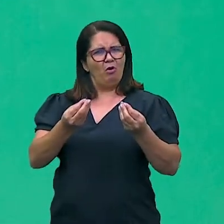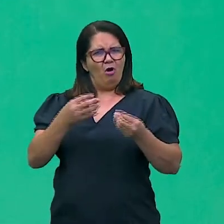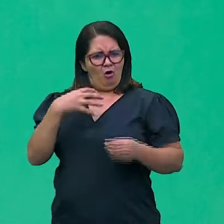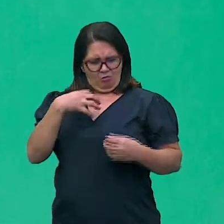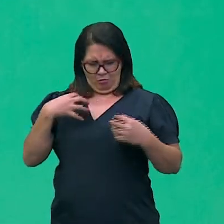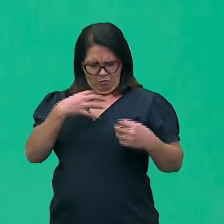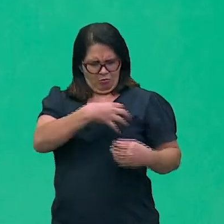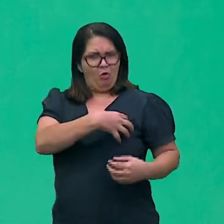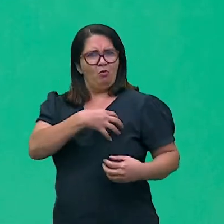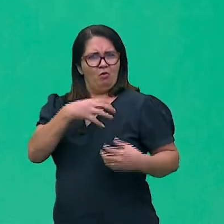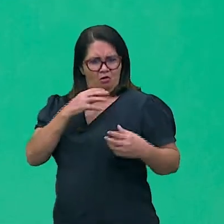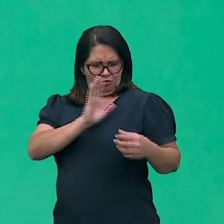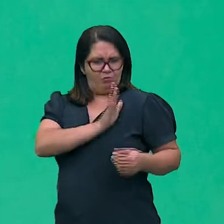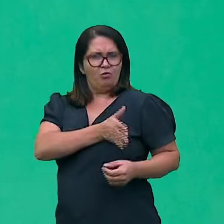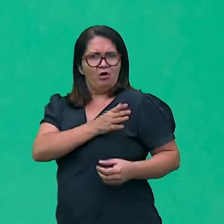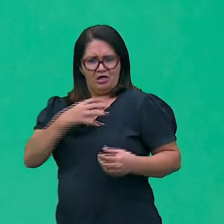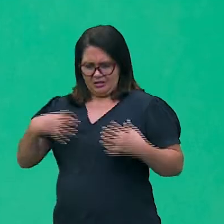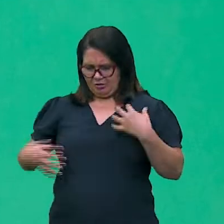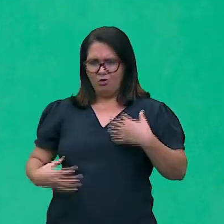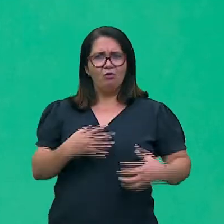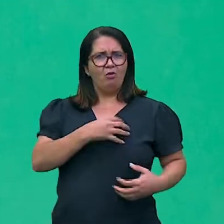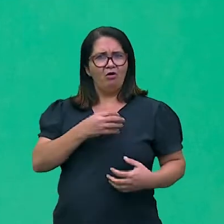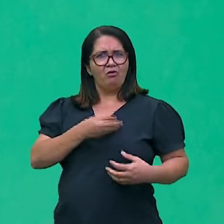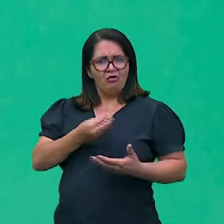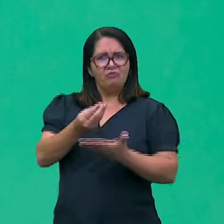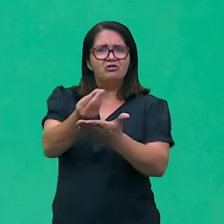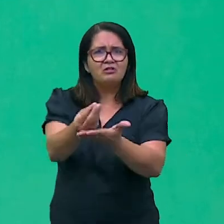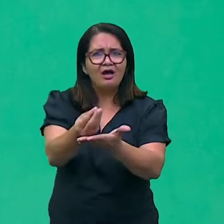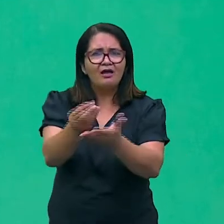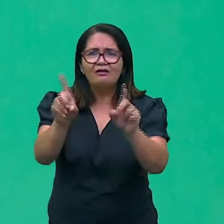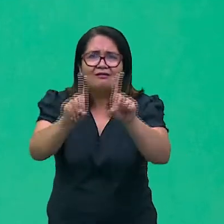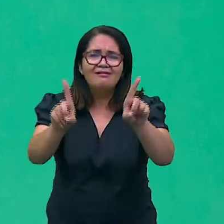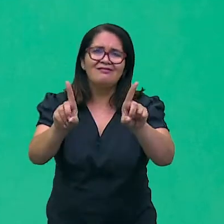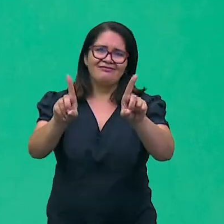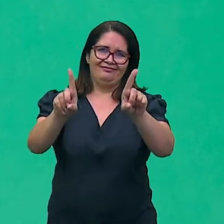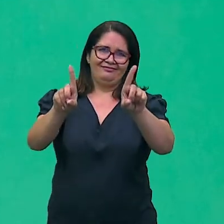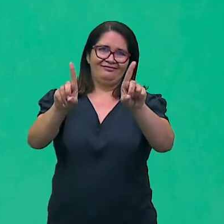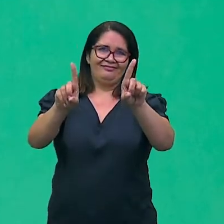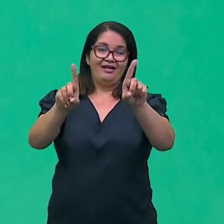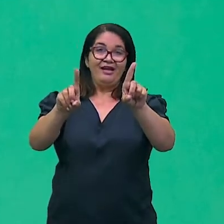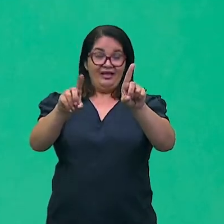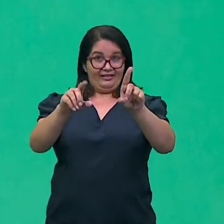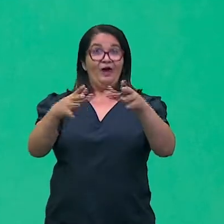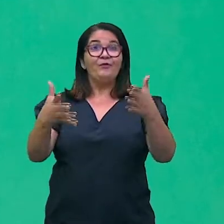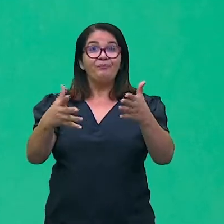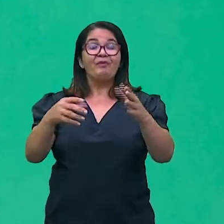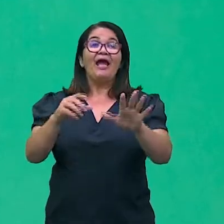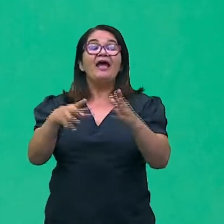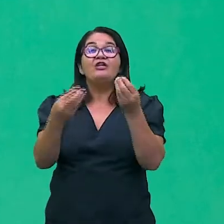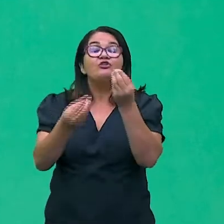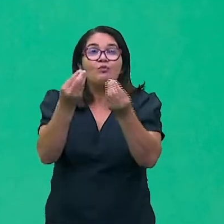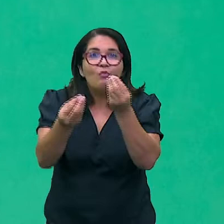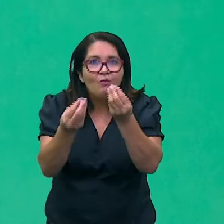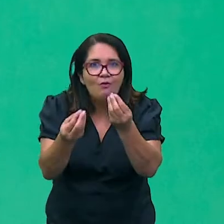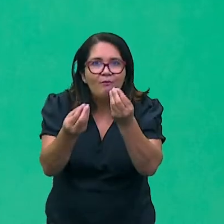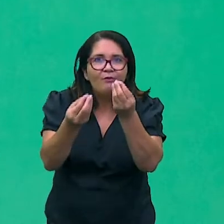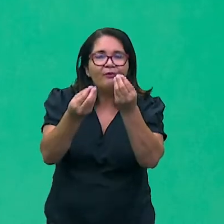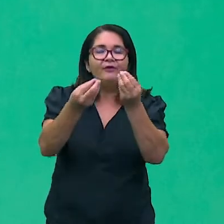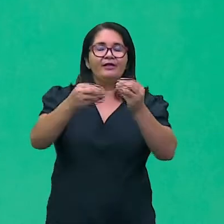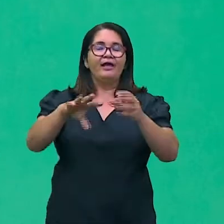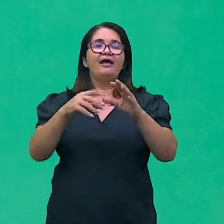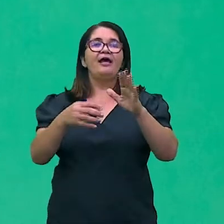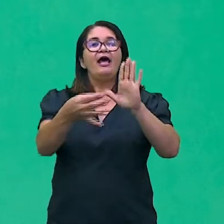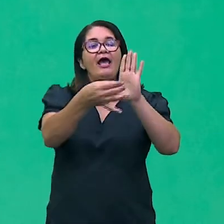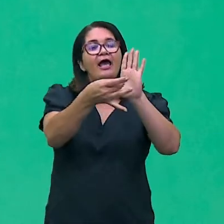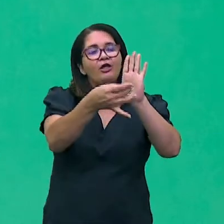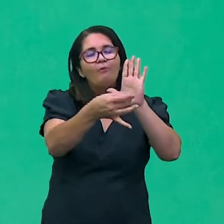a uma pessoa, mas darei sentimentos. Dessa forma, nós podemos perceber que a conotação